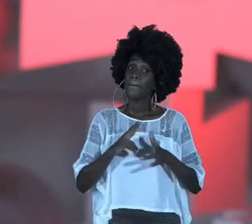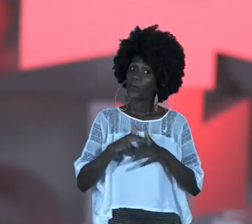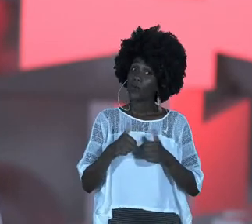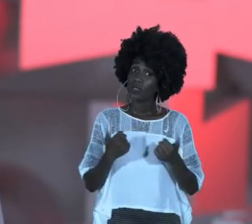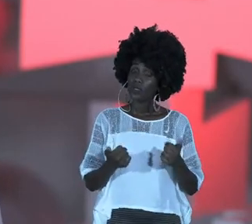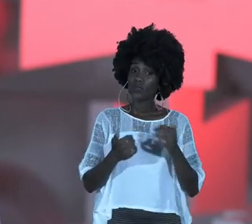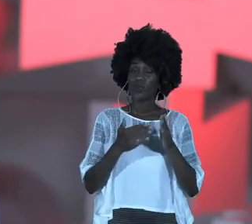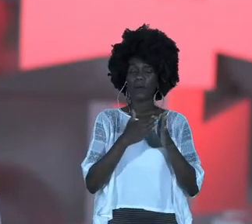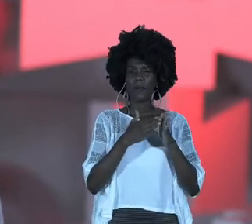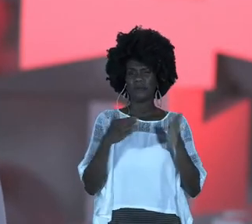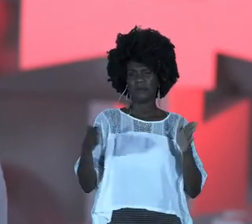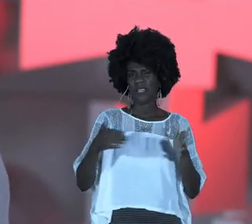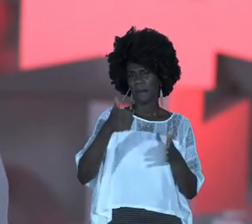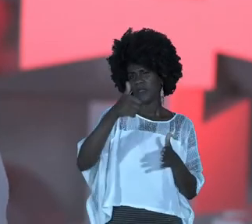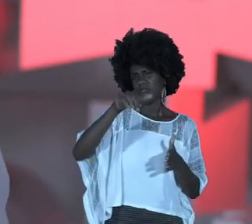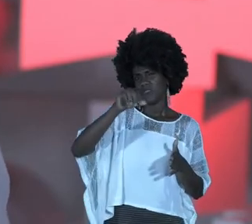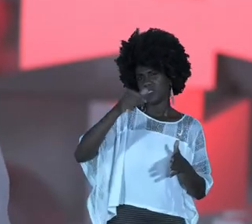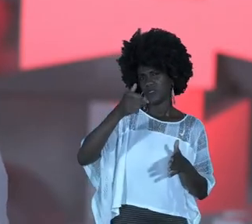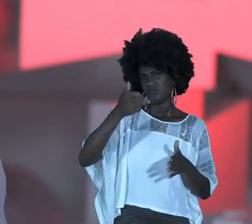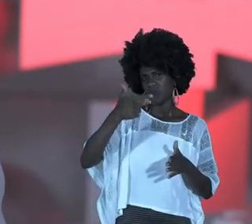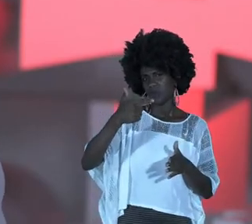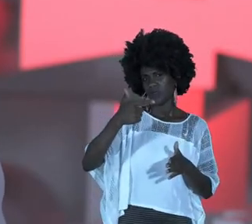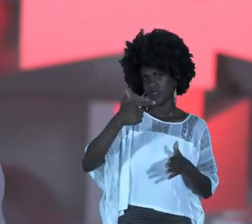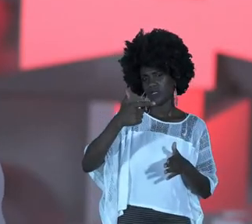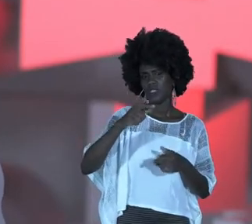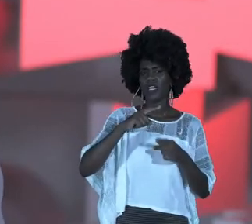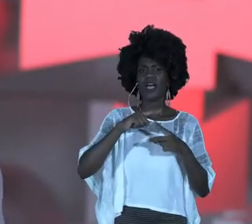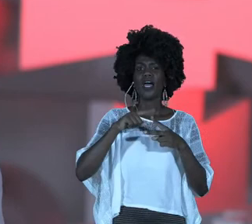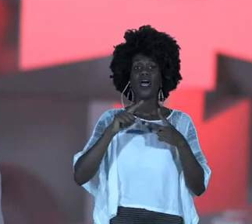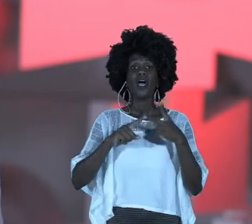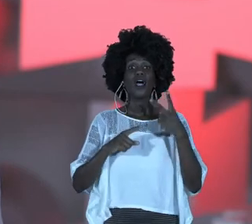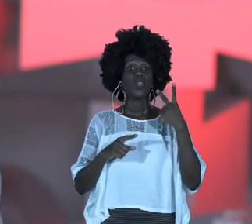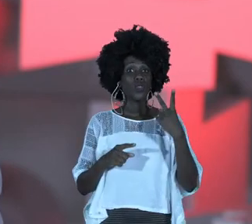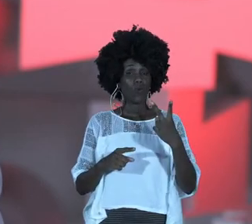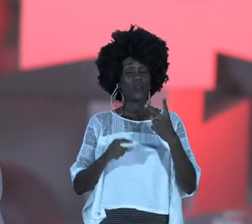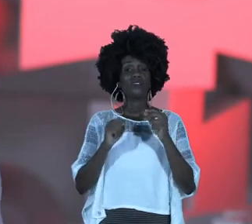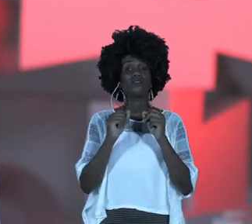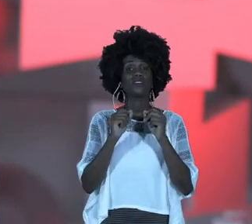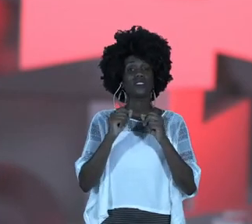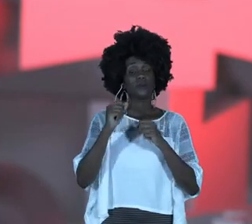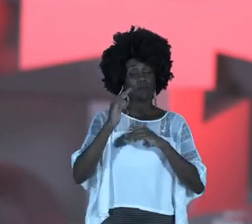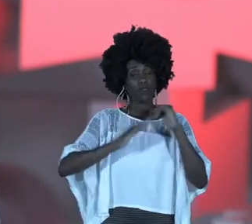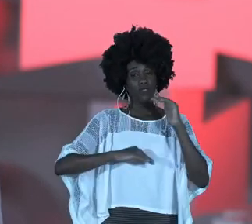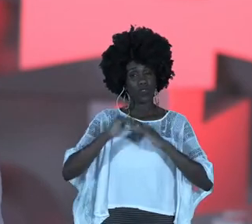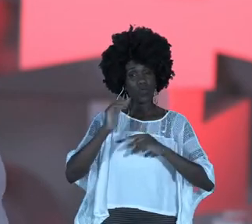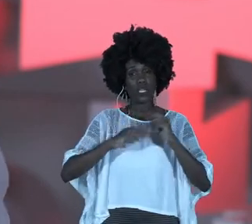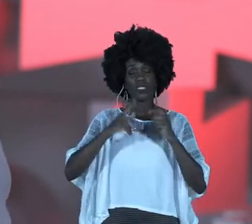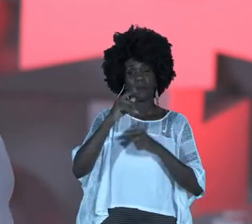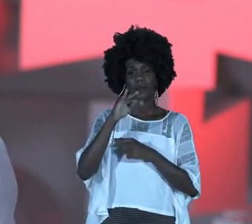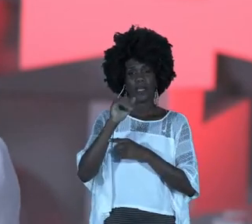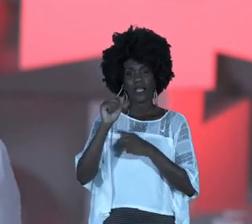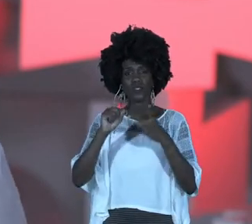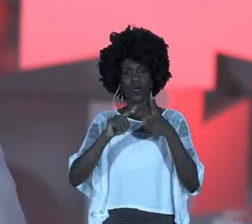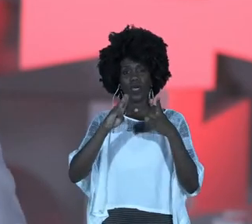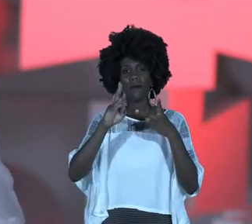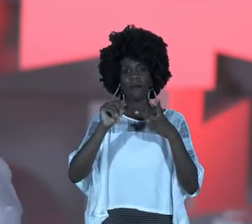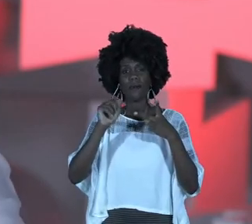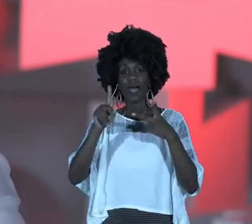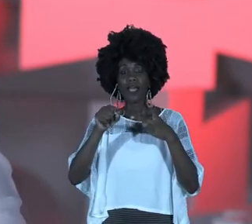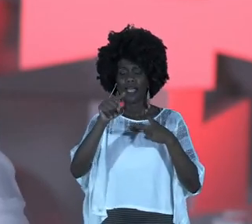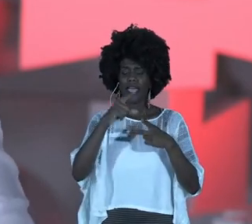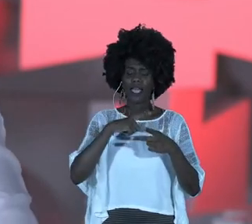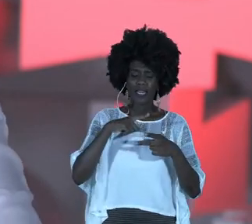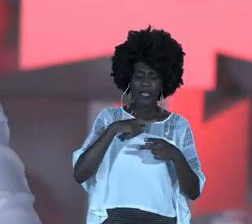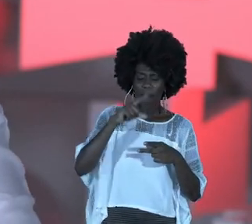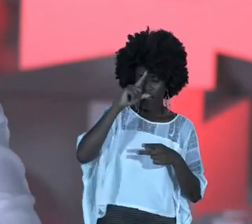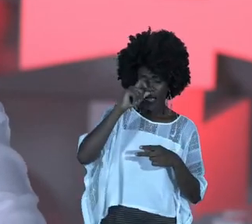a partir de 1912, Picasso e Braque inserem a pintura fragmentos, restos de materiais apropriados do cotidiano, como